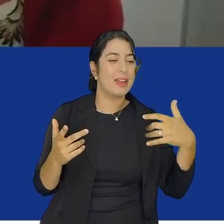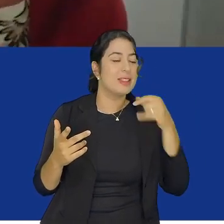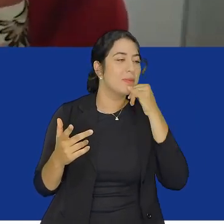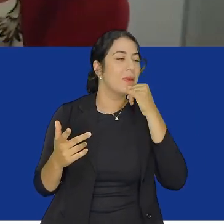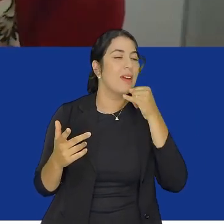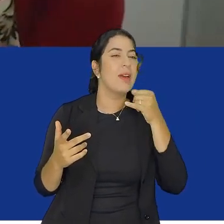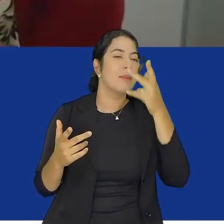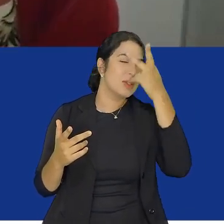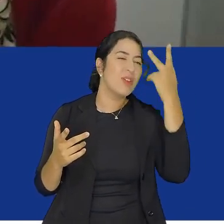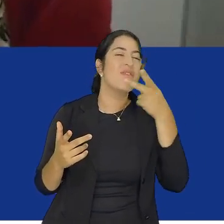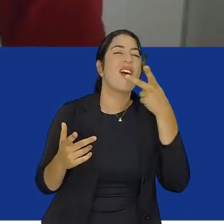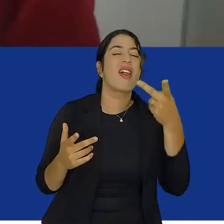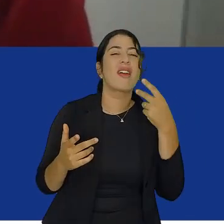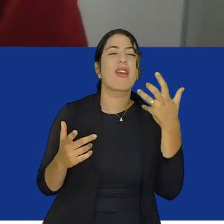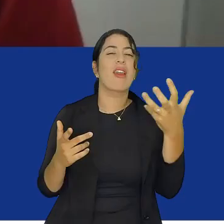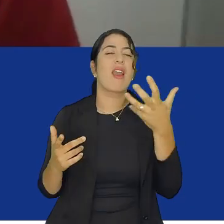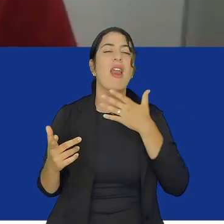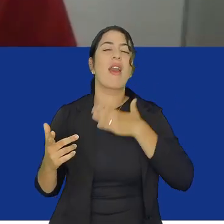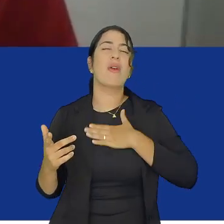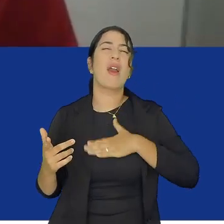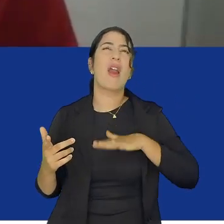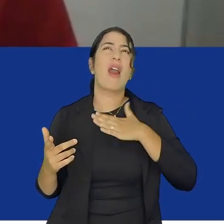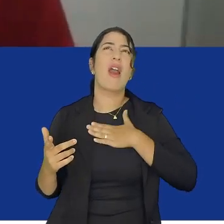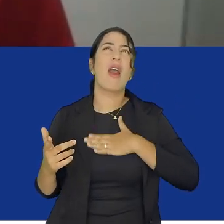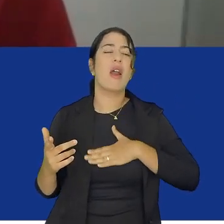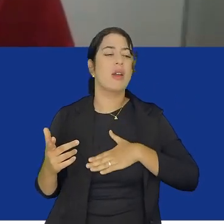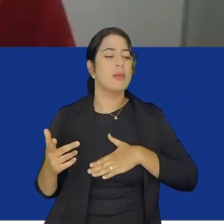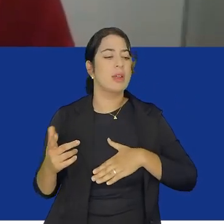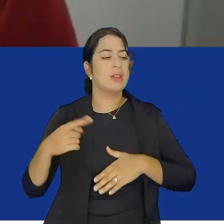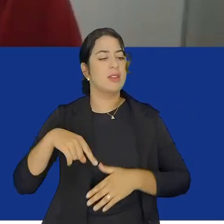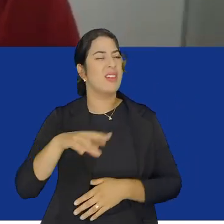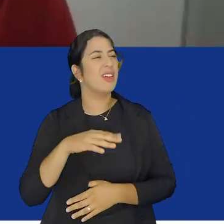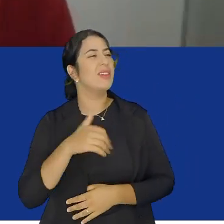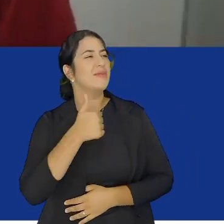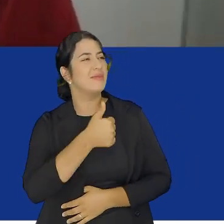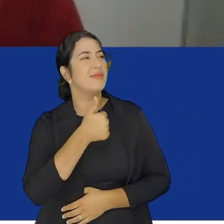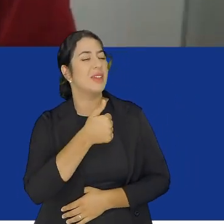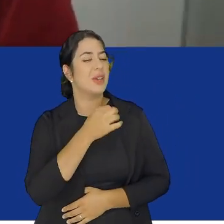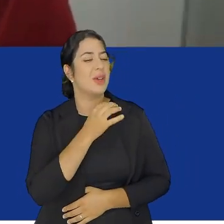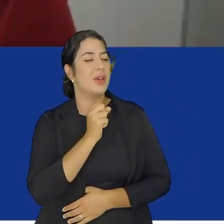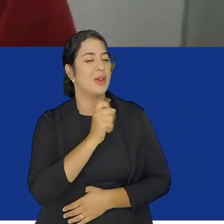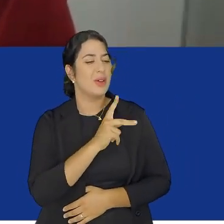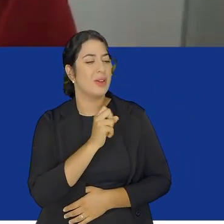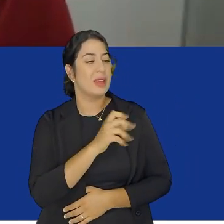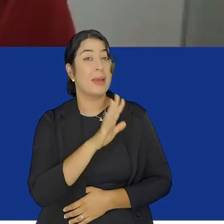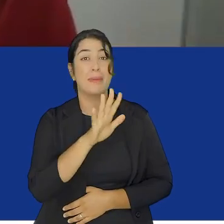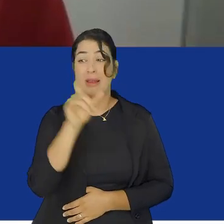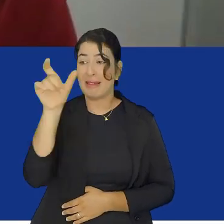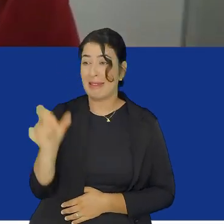uma pessoa mais calma, eu quero ter mais autodomínio. E aí a vida fala, tá bom. Aí ela te coloca aquela pessoa